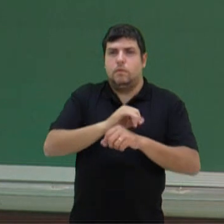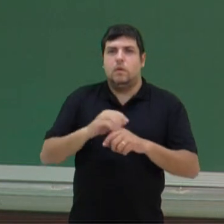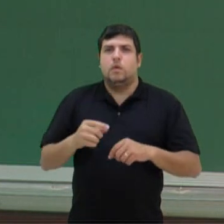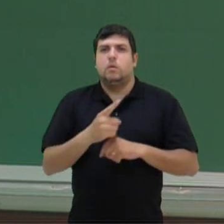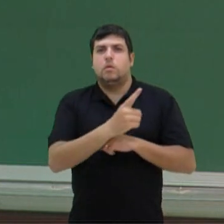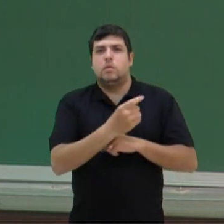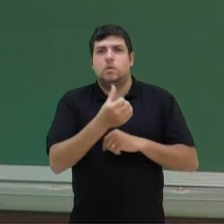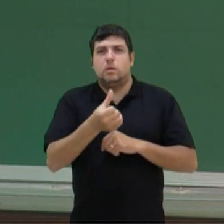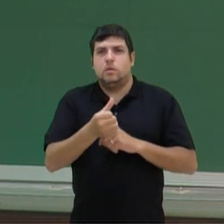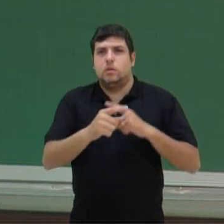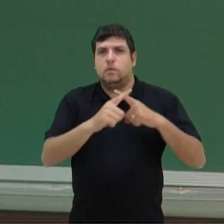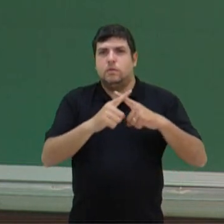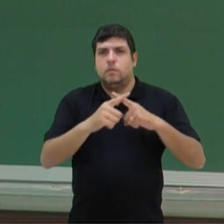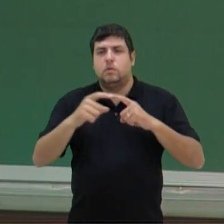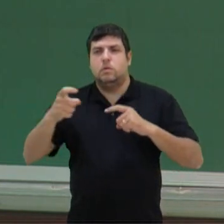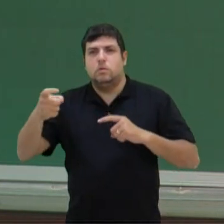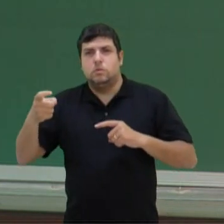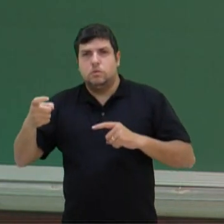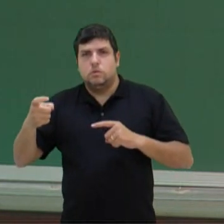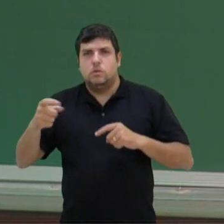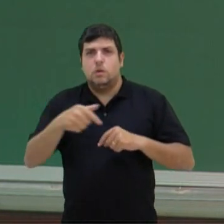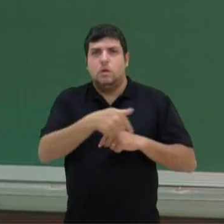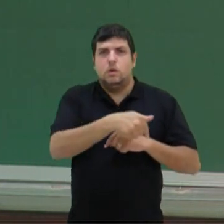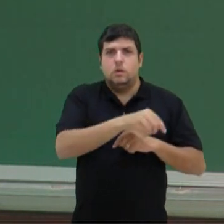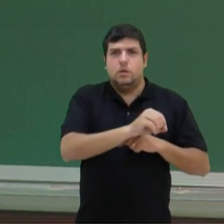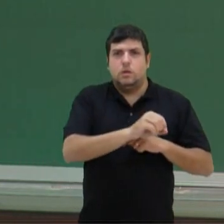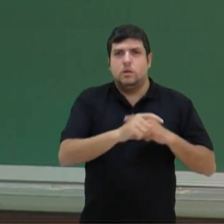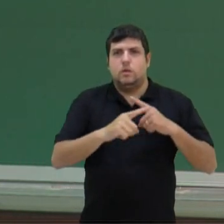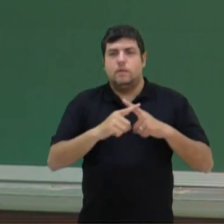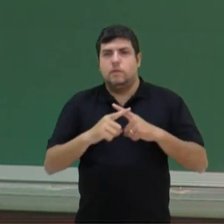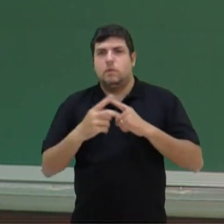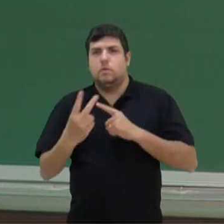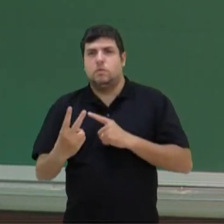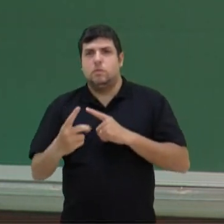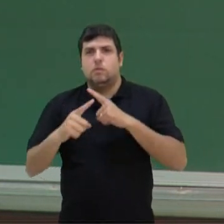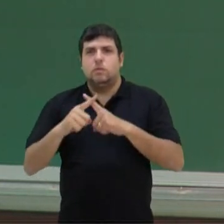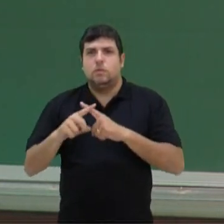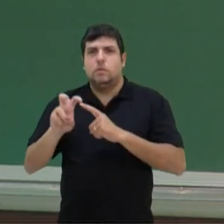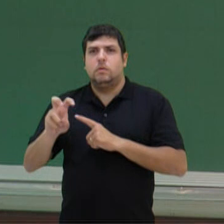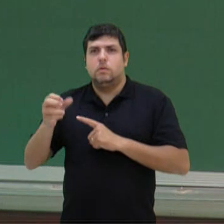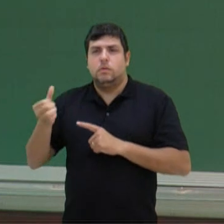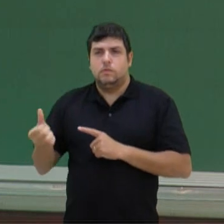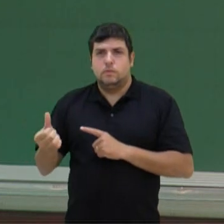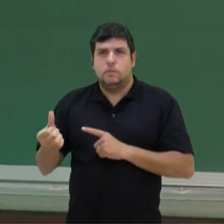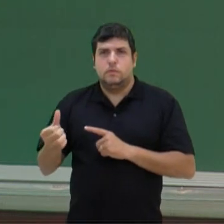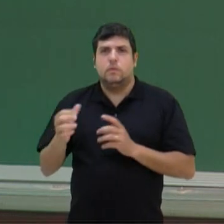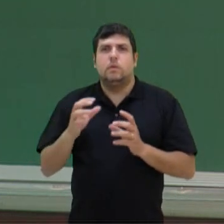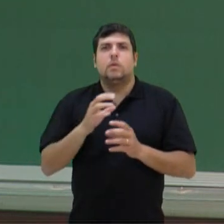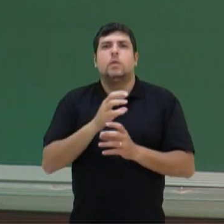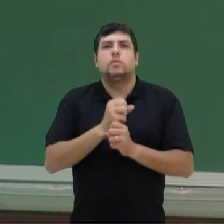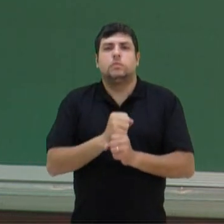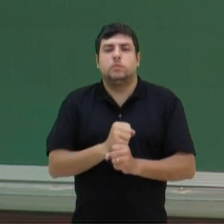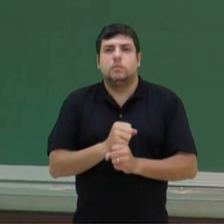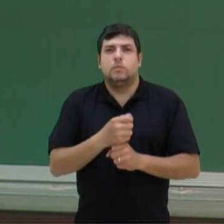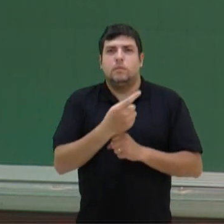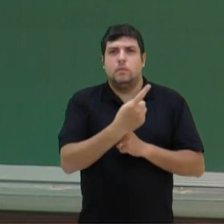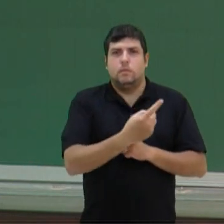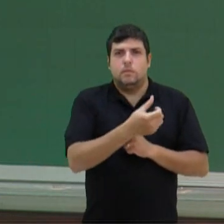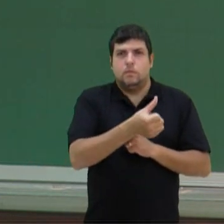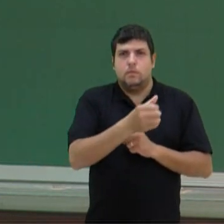igual a 70 vezes 2 vezes 56, tá? 160 é igual